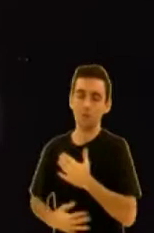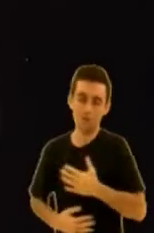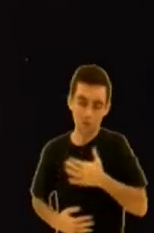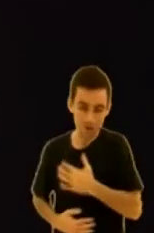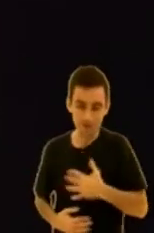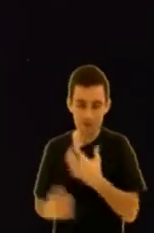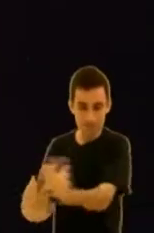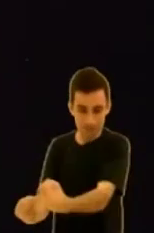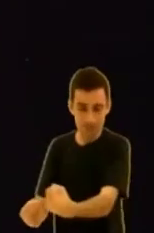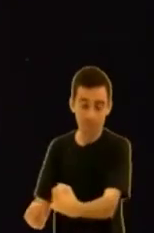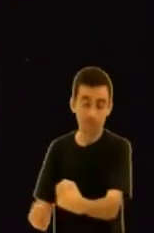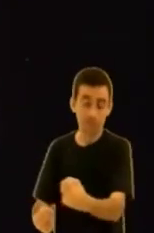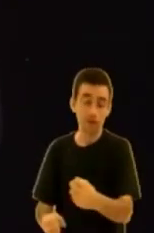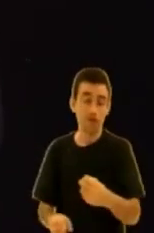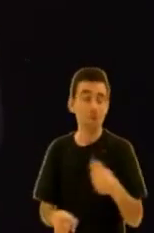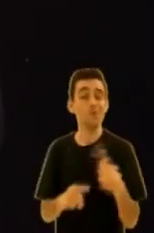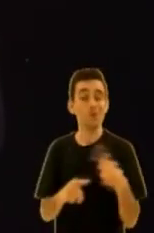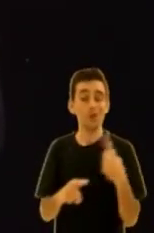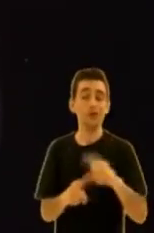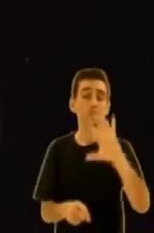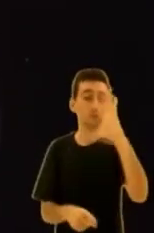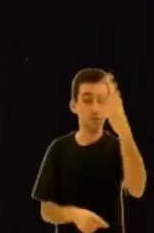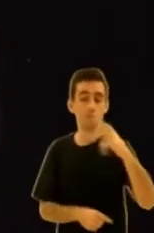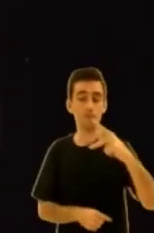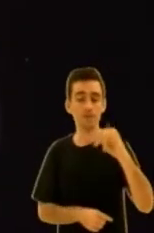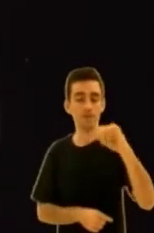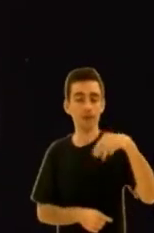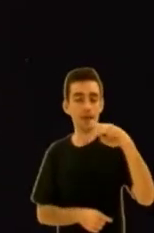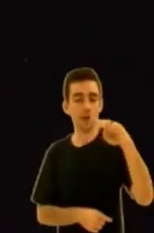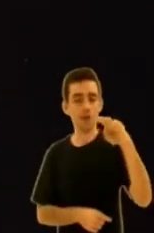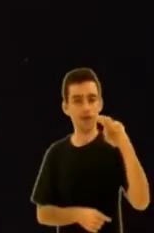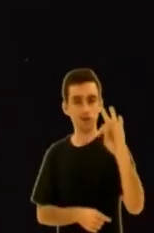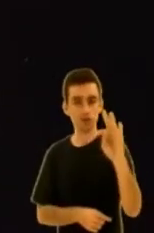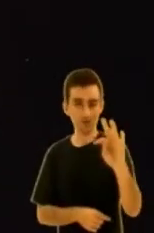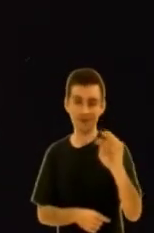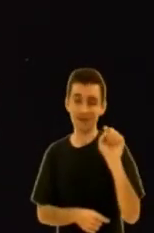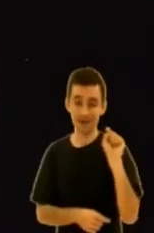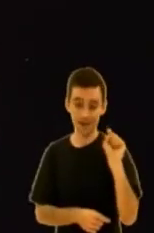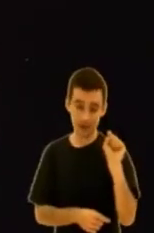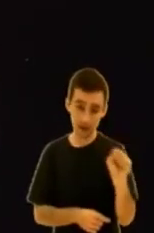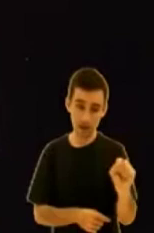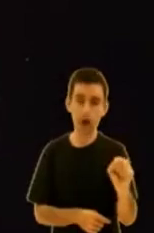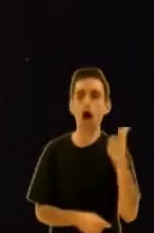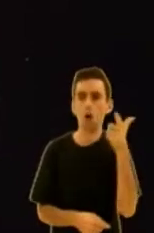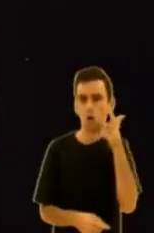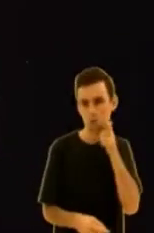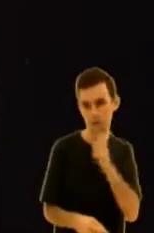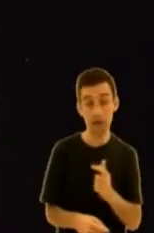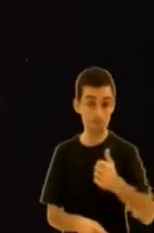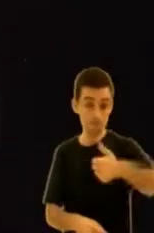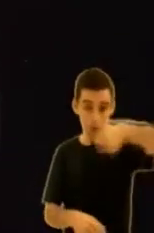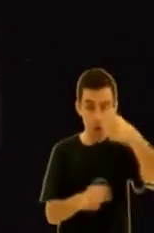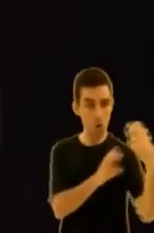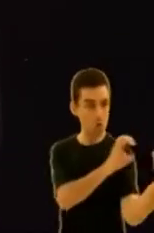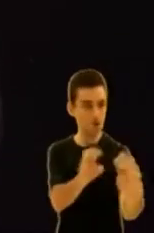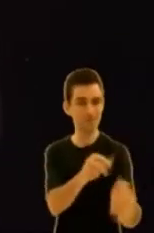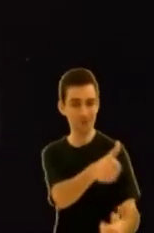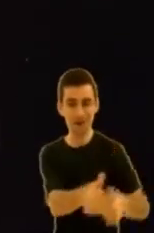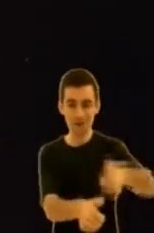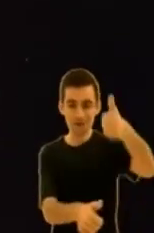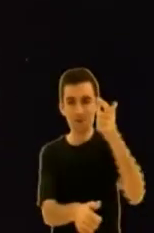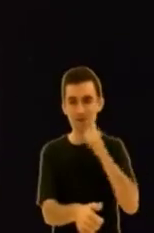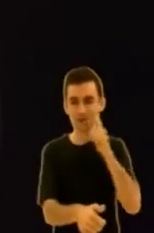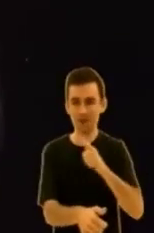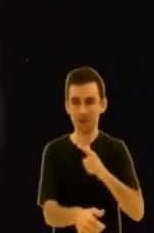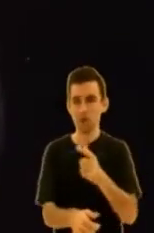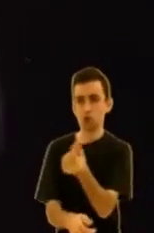que o PNAT, por si só, ele não garante nem a melhoria da oferta do serviço de transporte escolar e